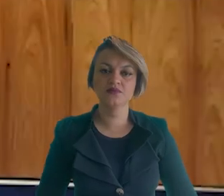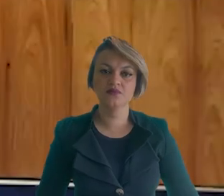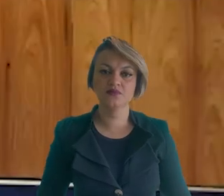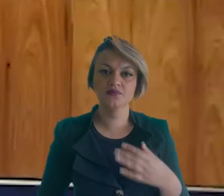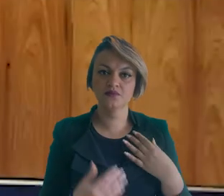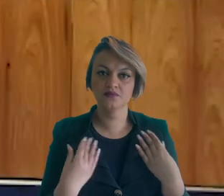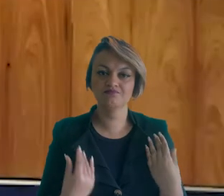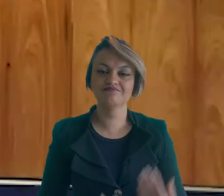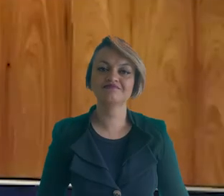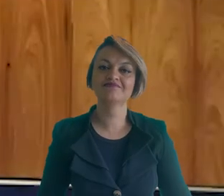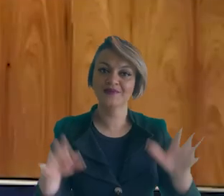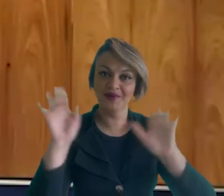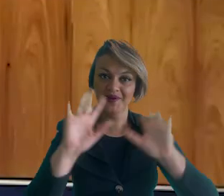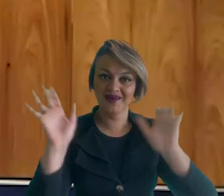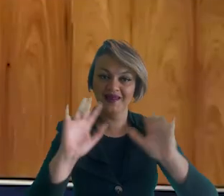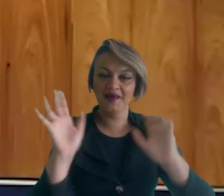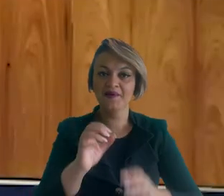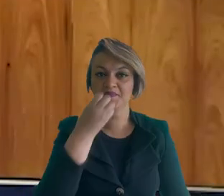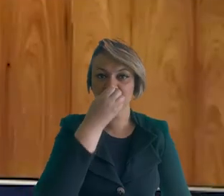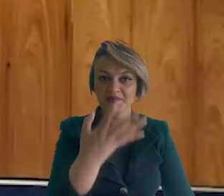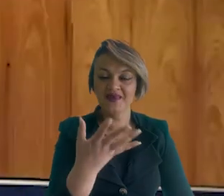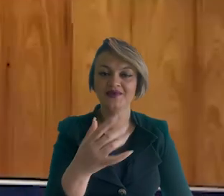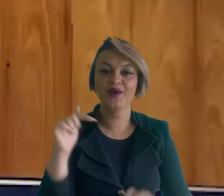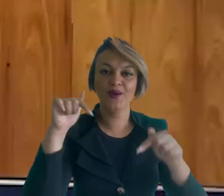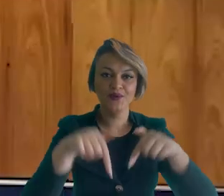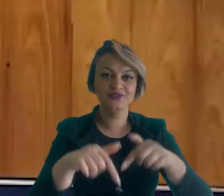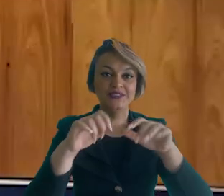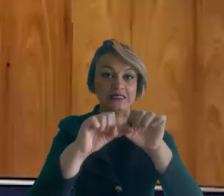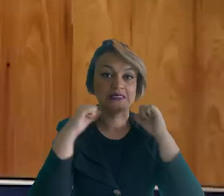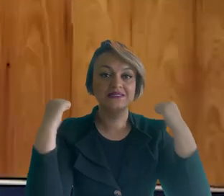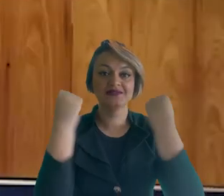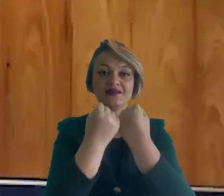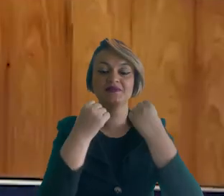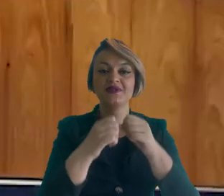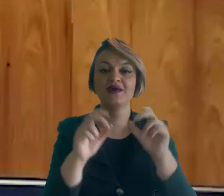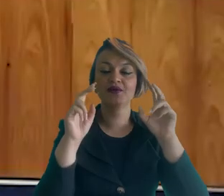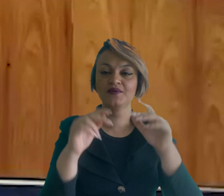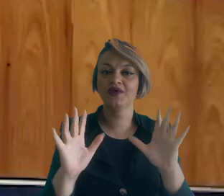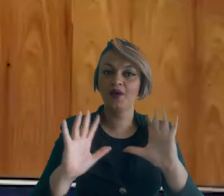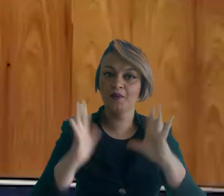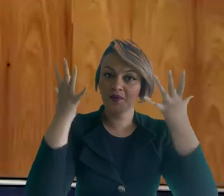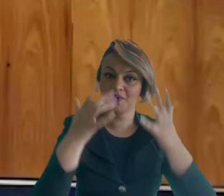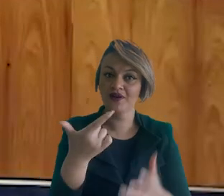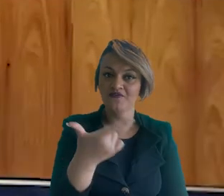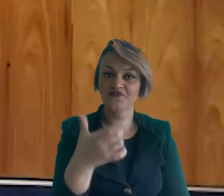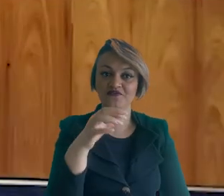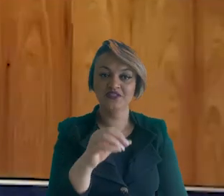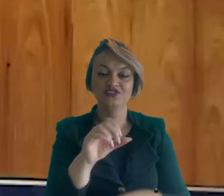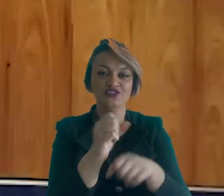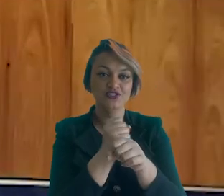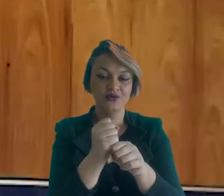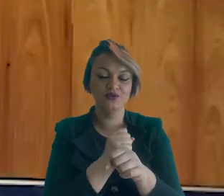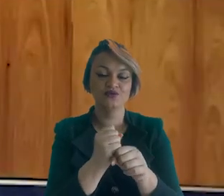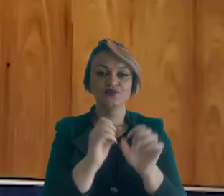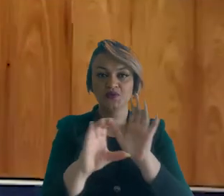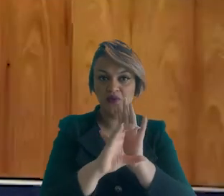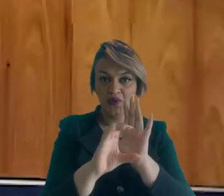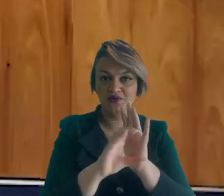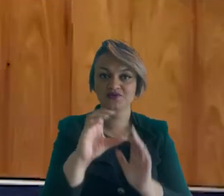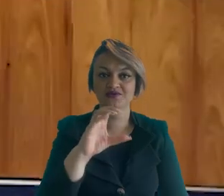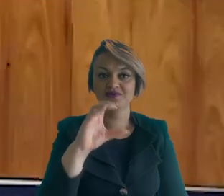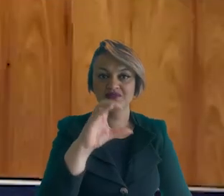É uma honra estar aqui hoje no seminário de 20 anos do Código Civil de responsabilidade civil